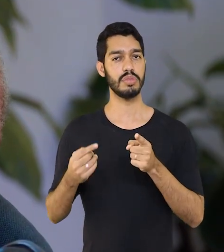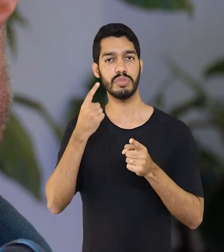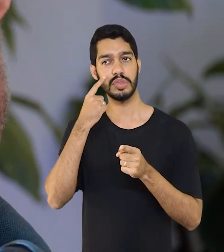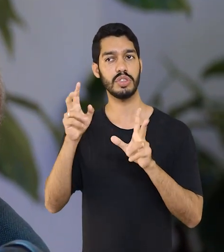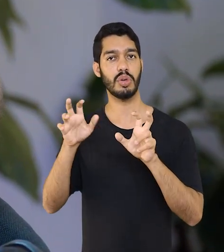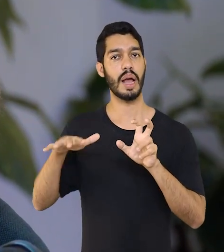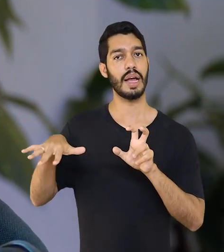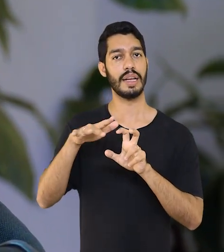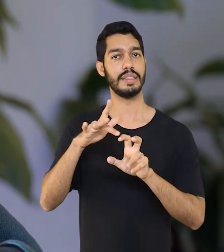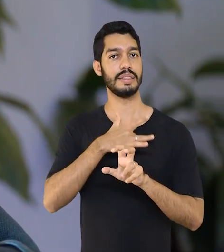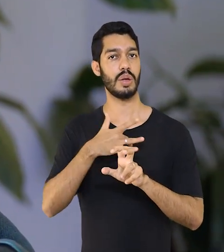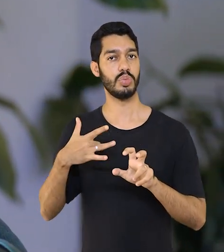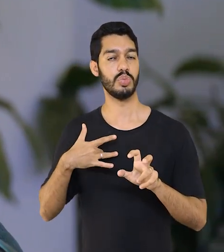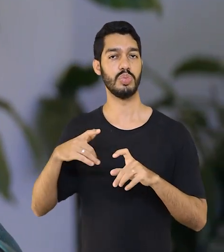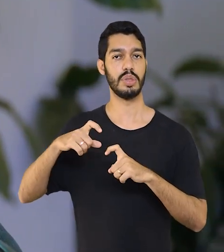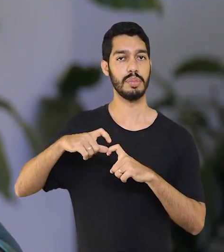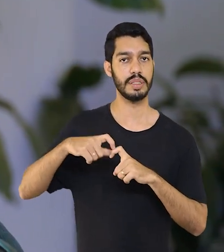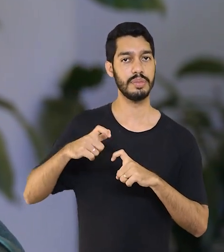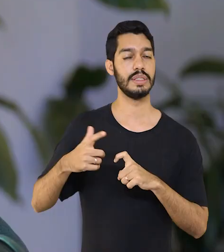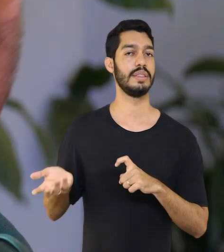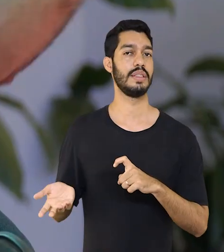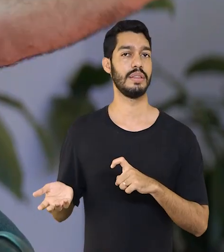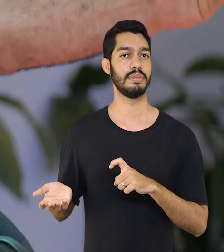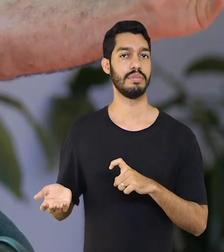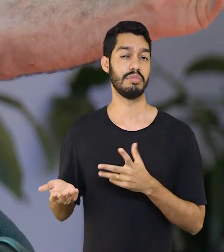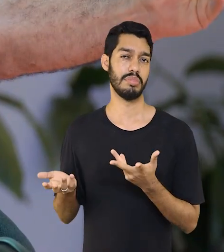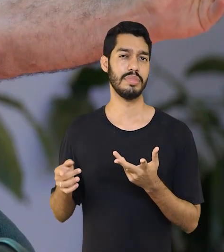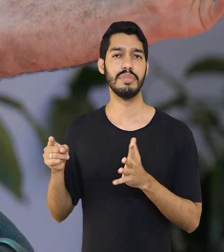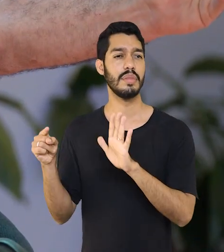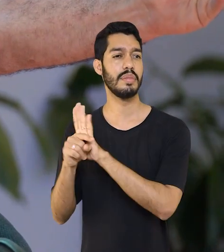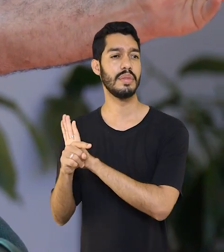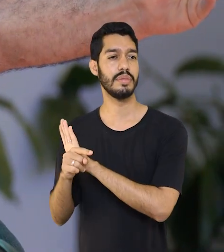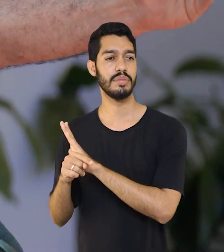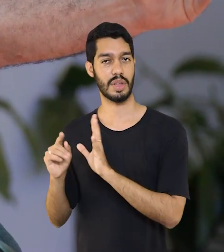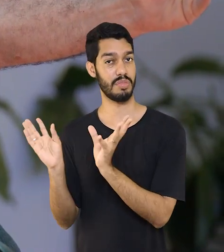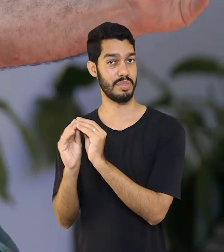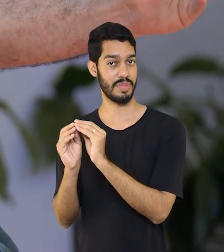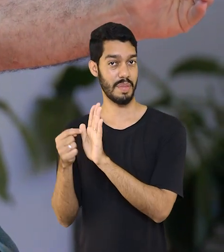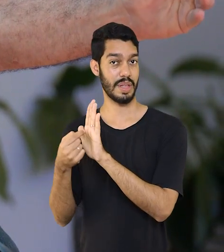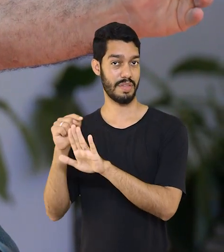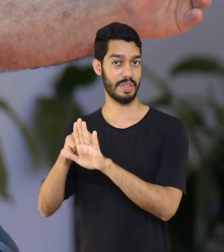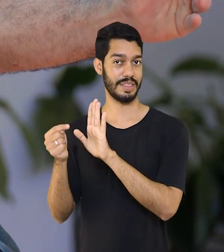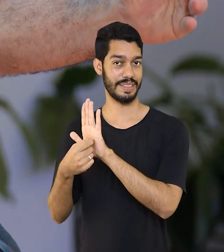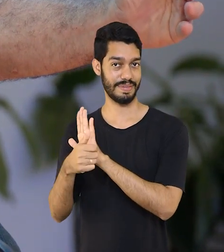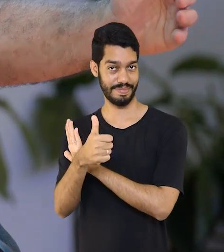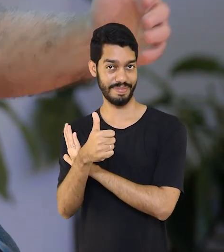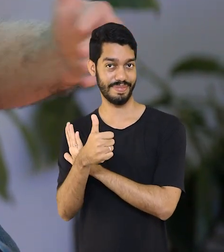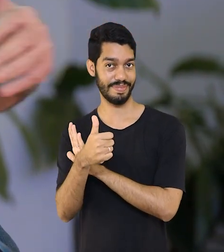a saúde, a medicina. A medicina qual foi a pergunta que ele fez? Eu vou fazer uma